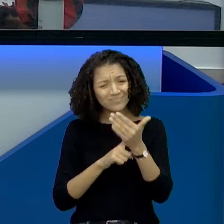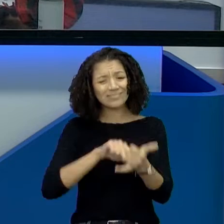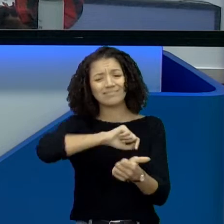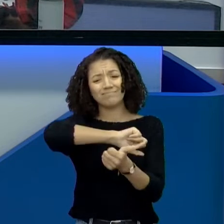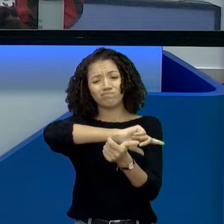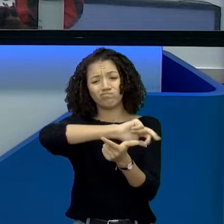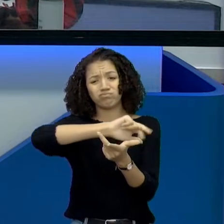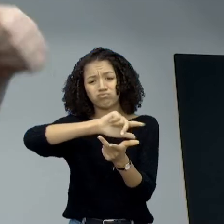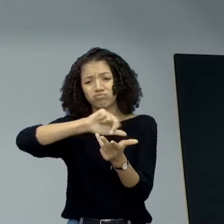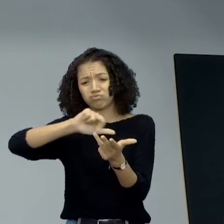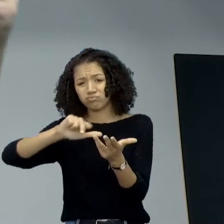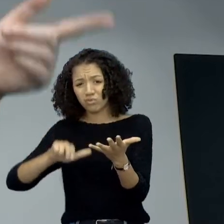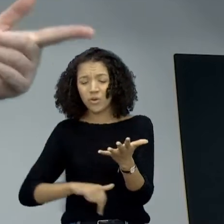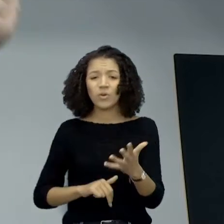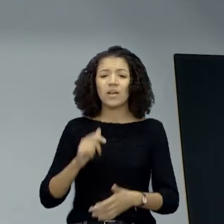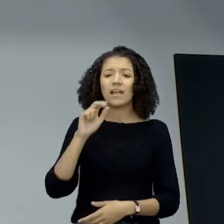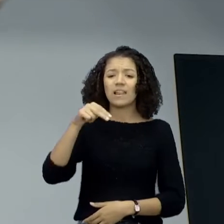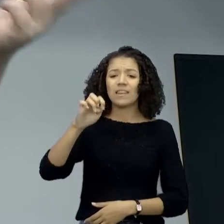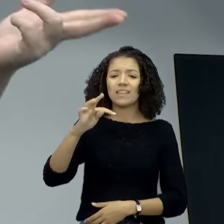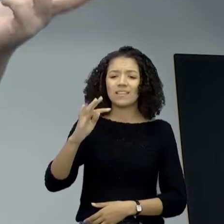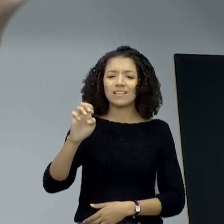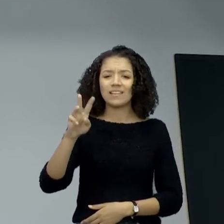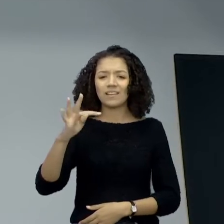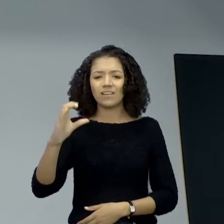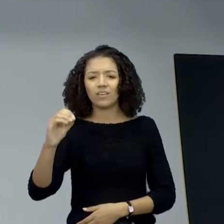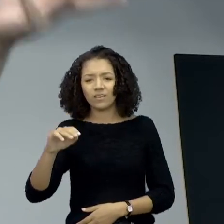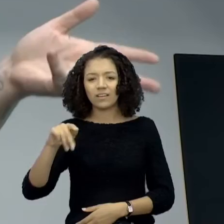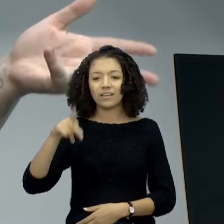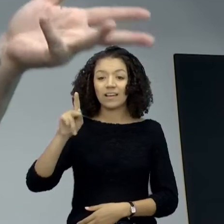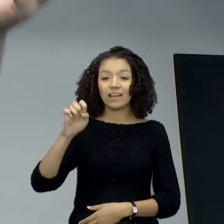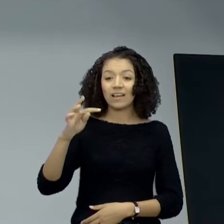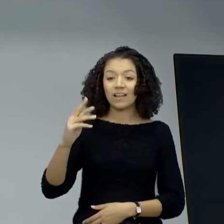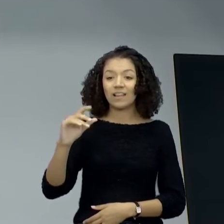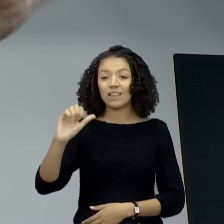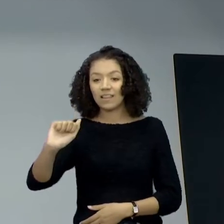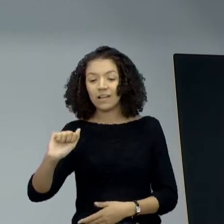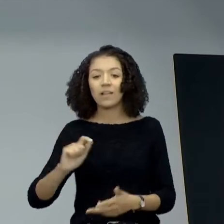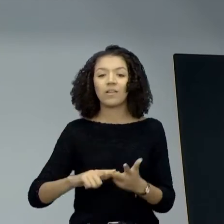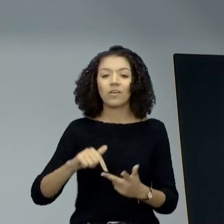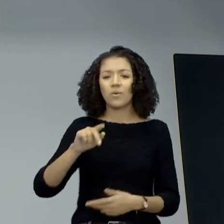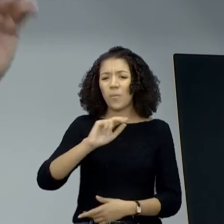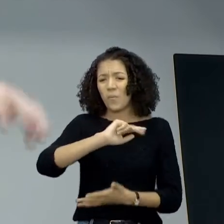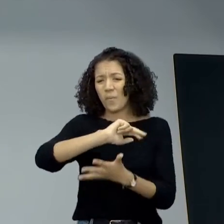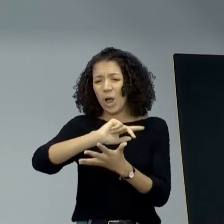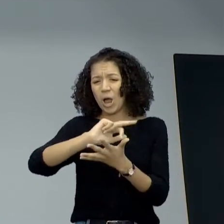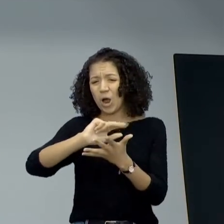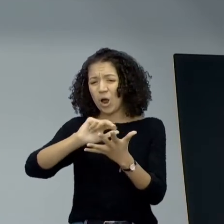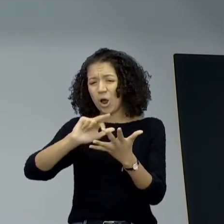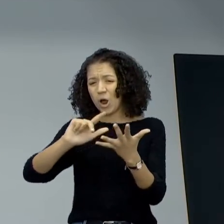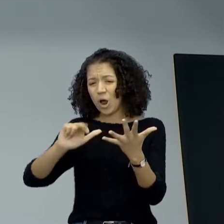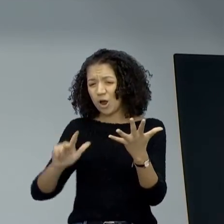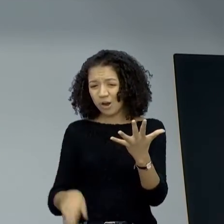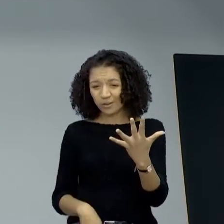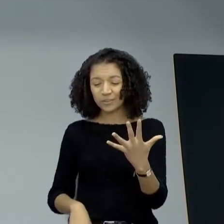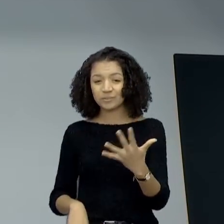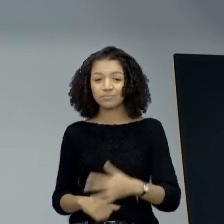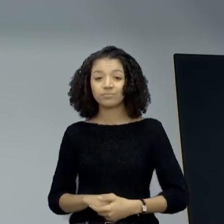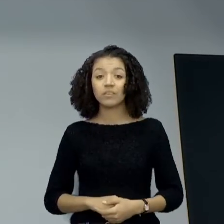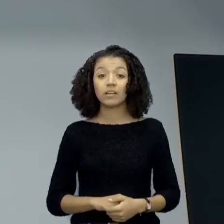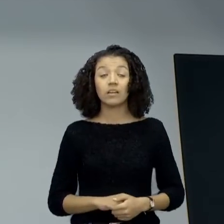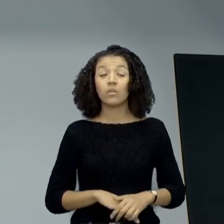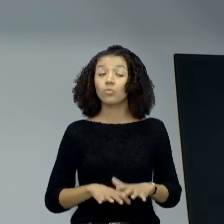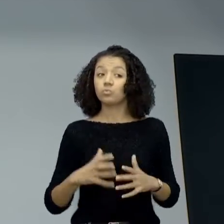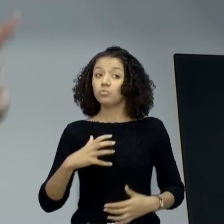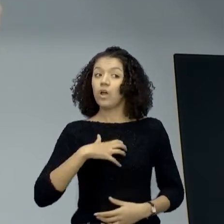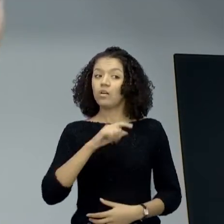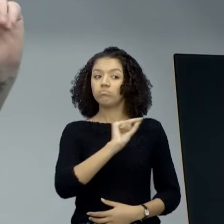diversos cientistas, Newton, Galilei, Kepler, Giordano Bruno, Einstein, um montão. E aí a maneira como os estudantes